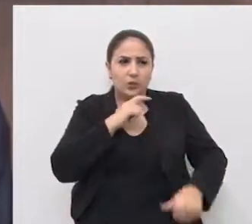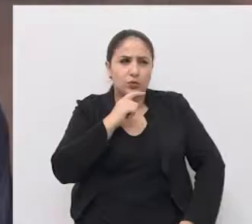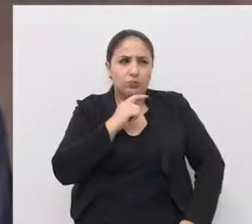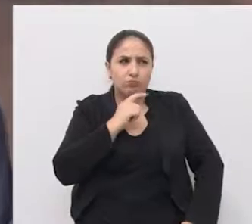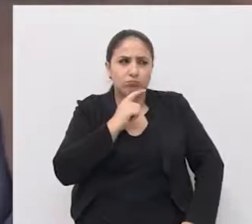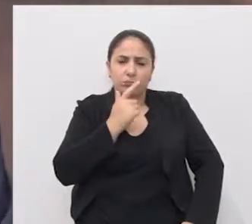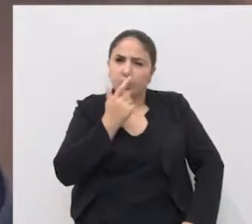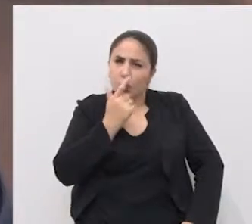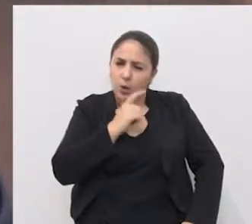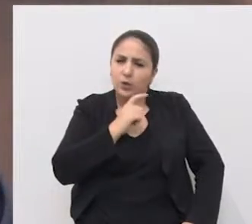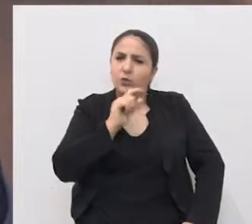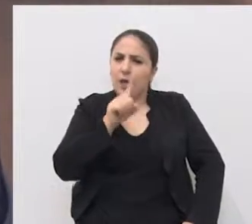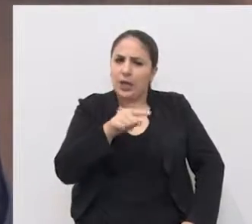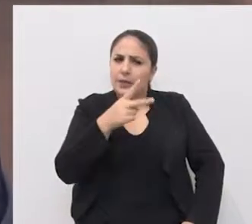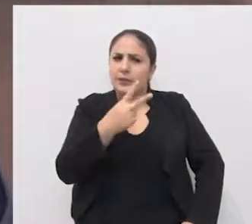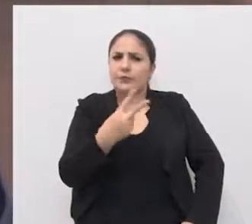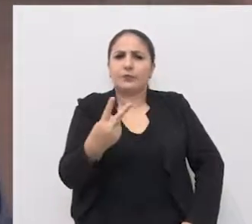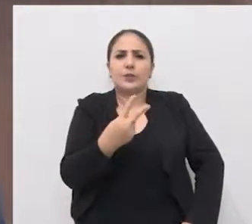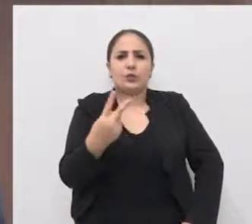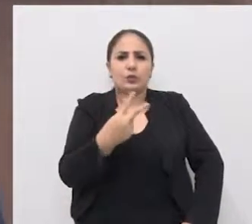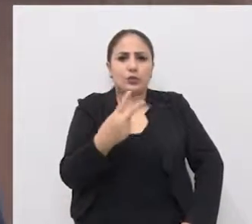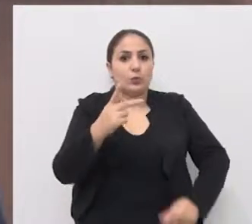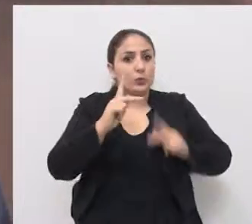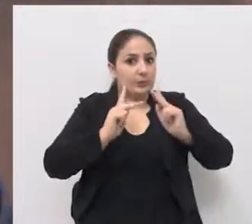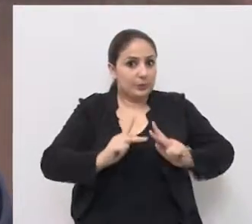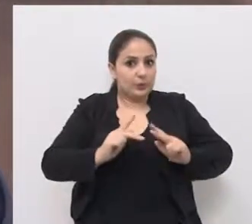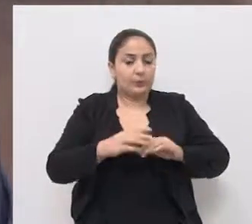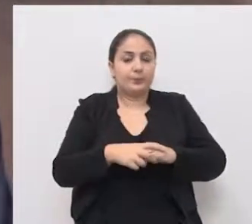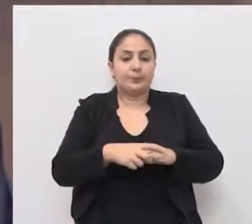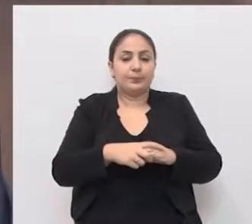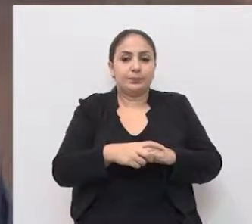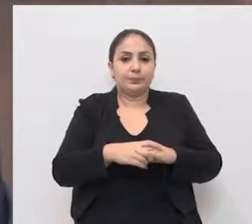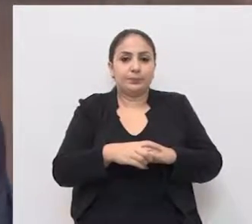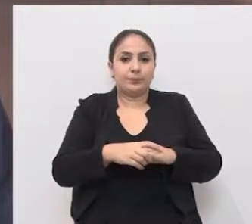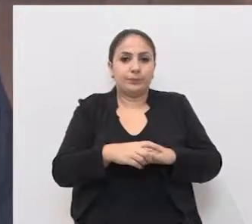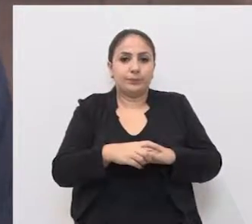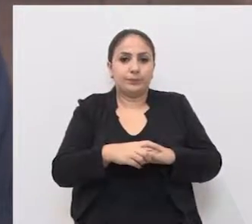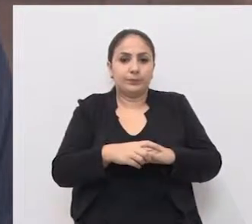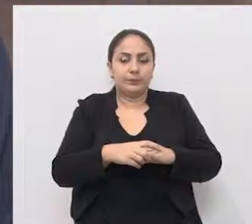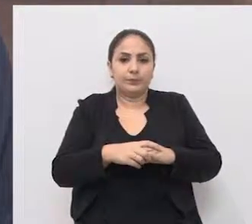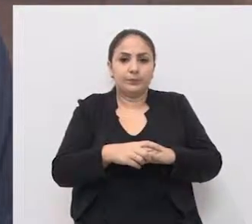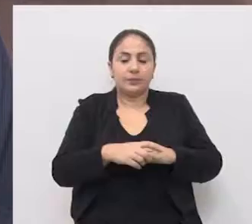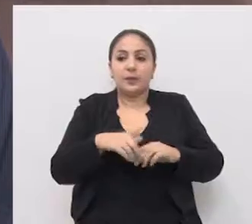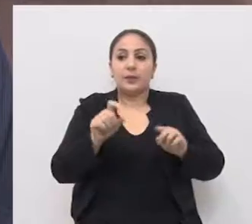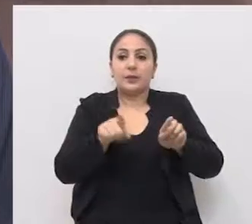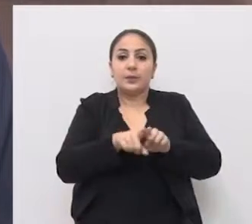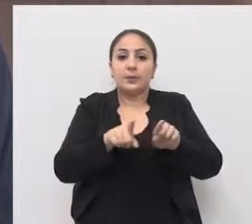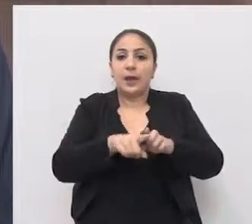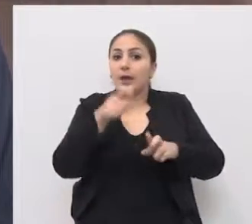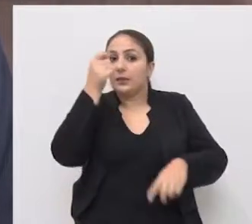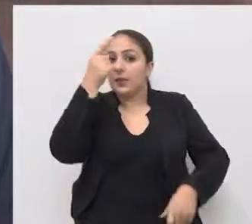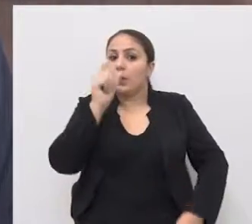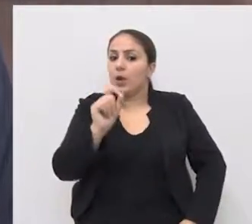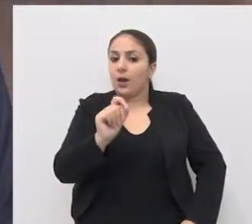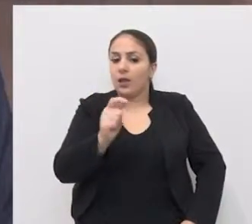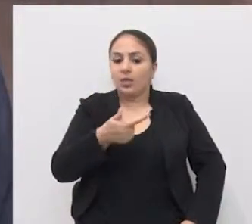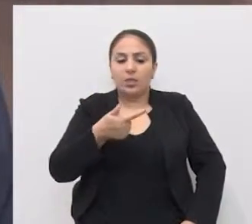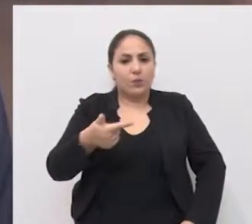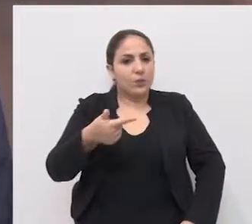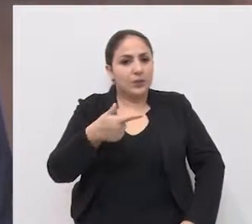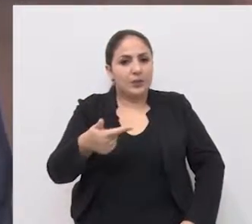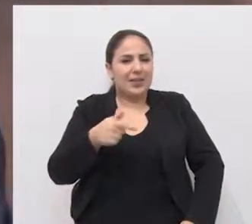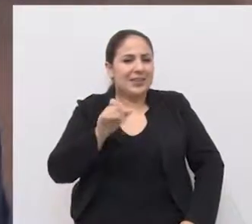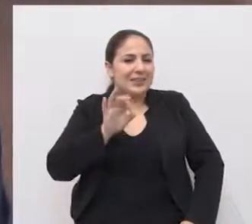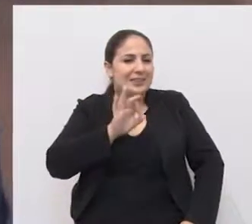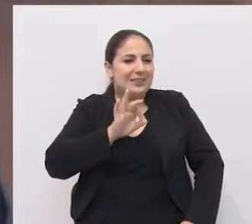me engano, salvo engano, 22 agentes. E a ideia é que